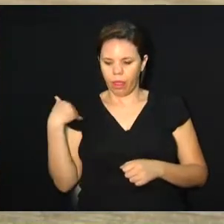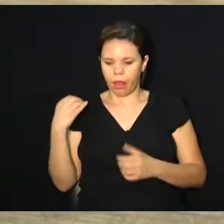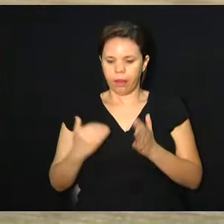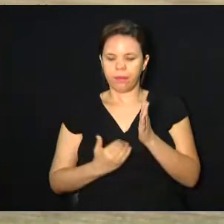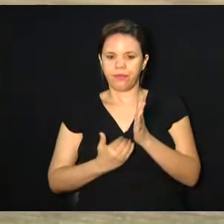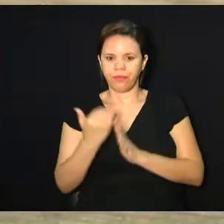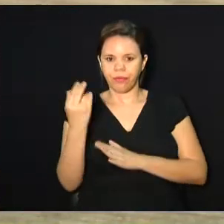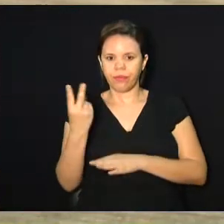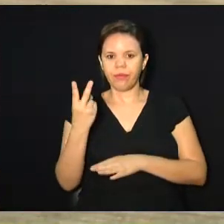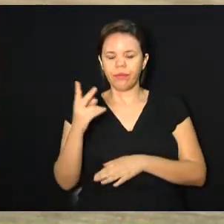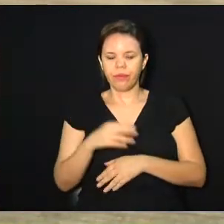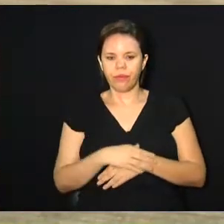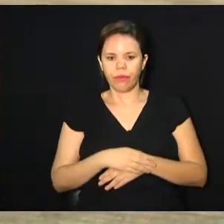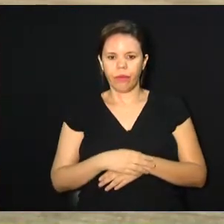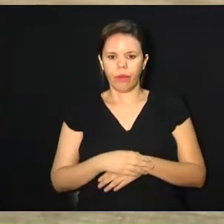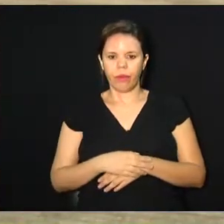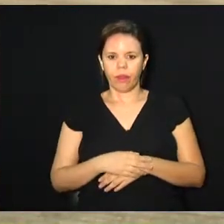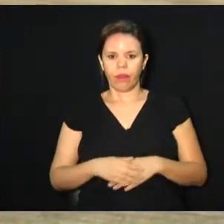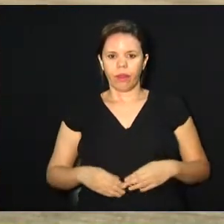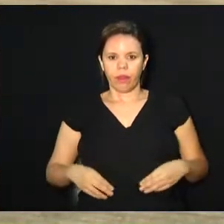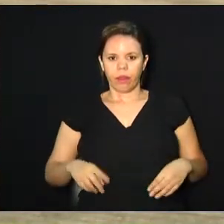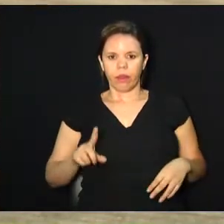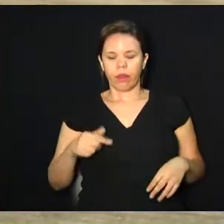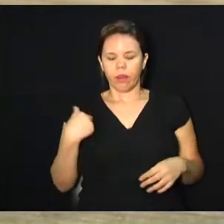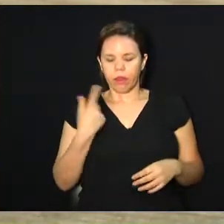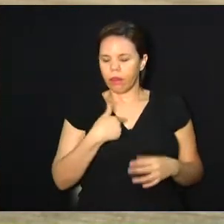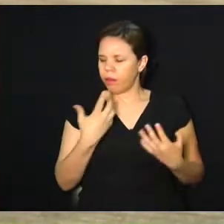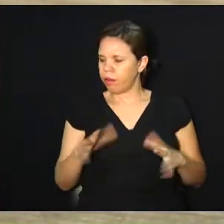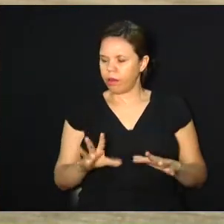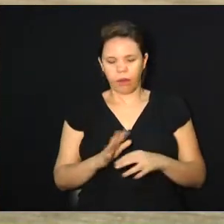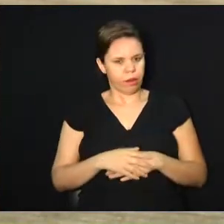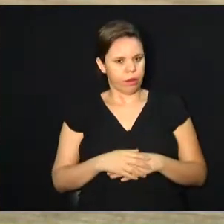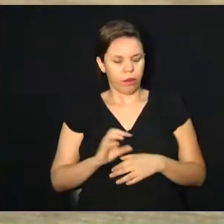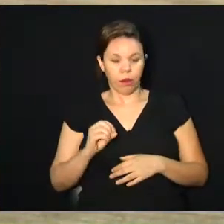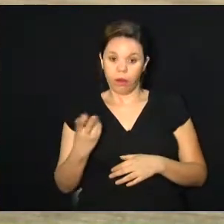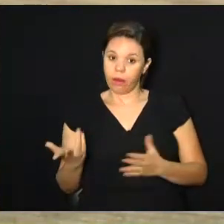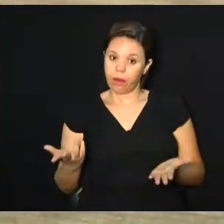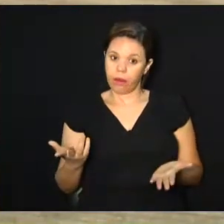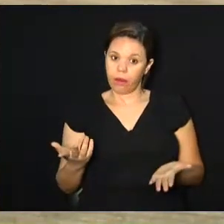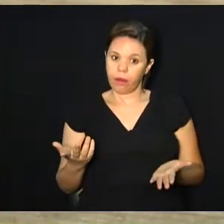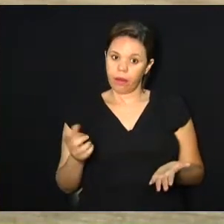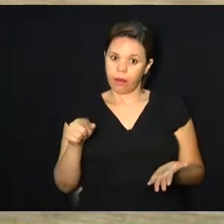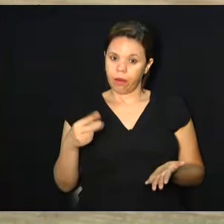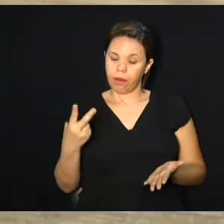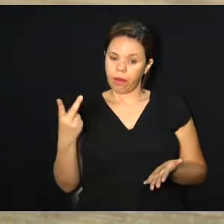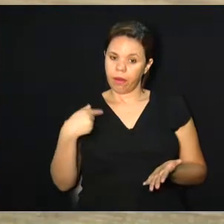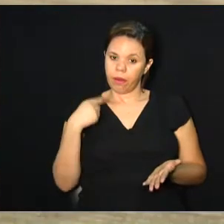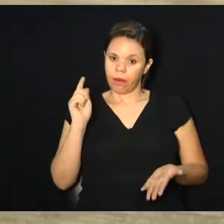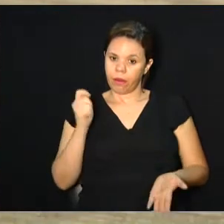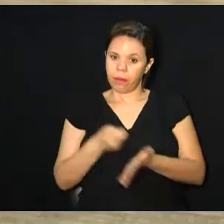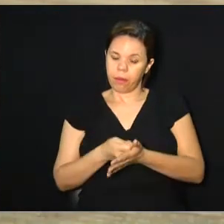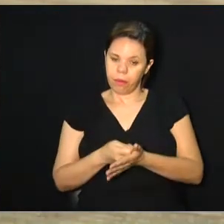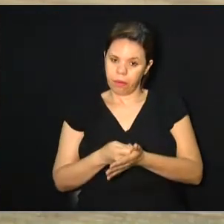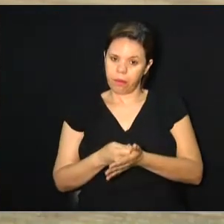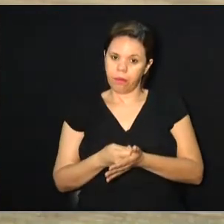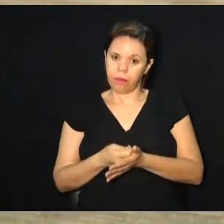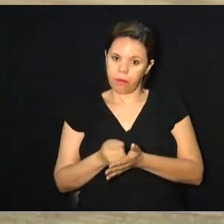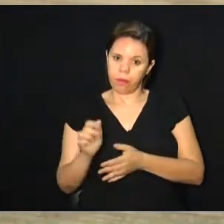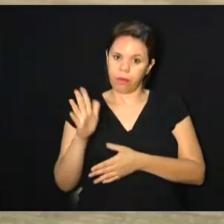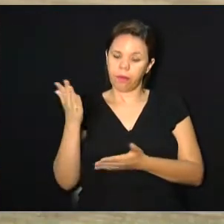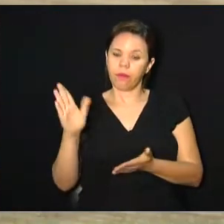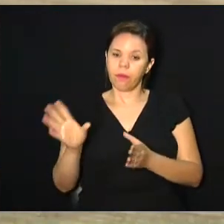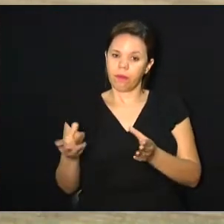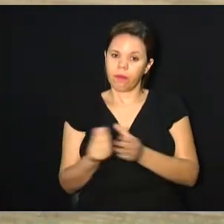aumentar a passagem, né? Isso nós não queremos, ou se nesse valor que nós já pagamos, que é a passagem mais cara, já